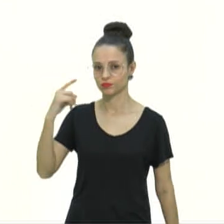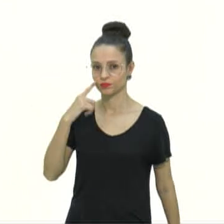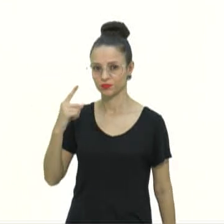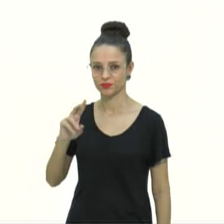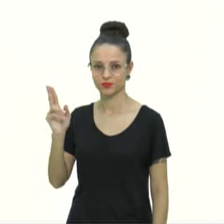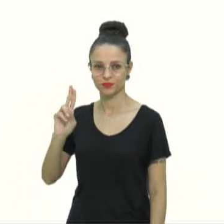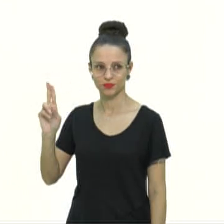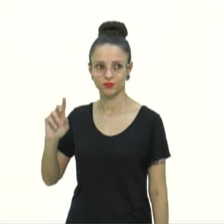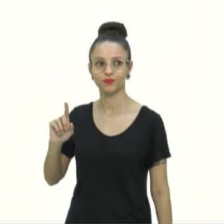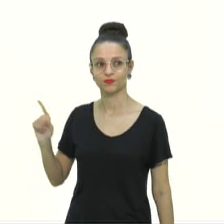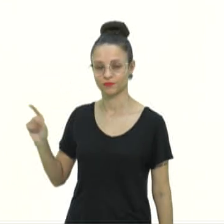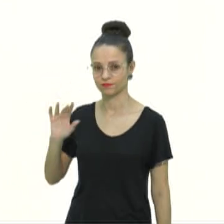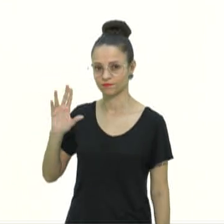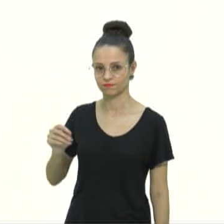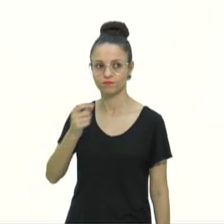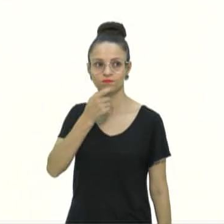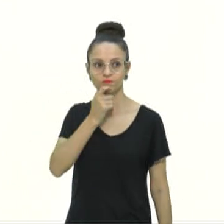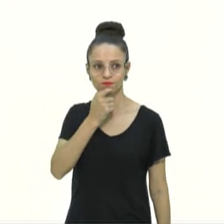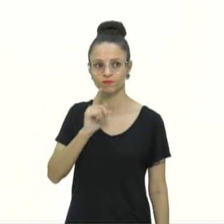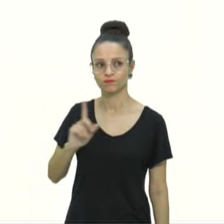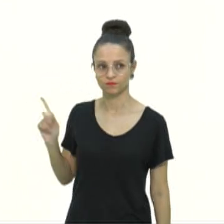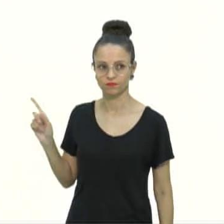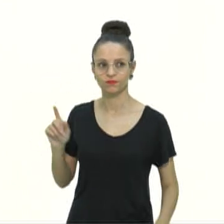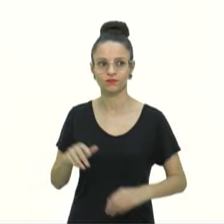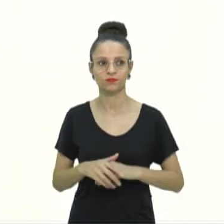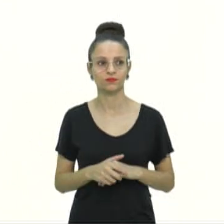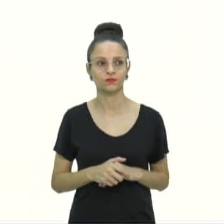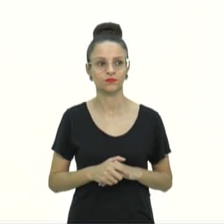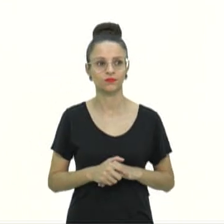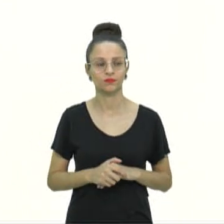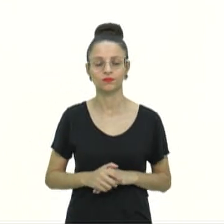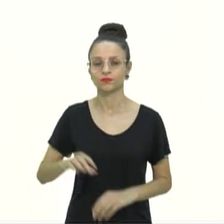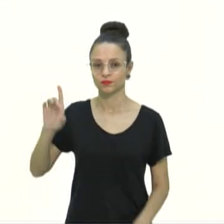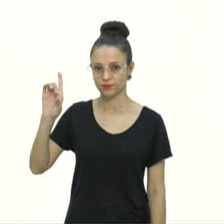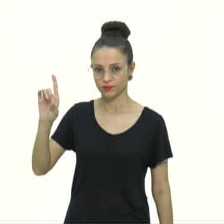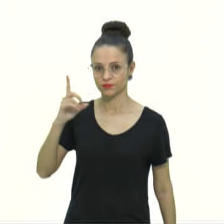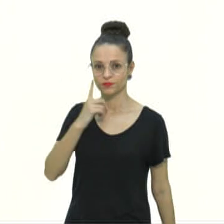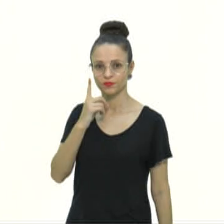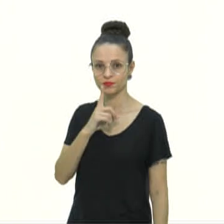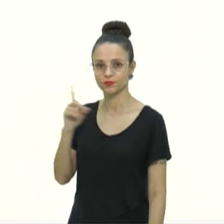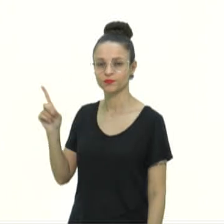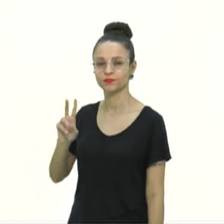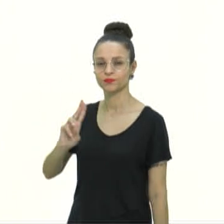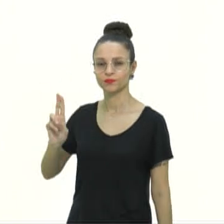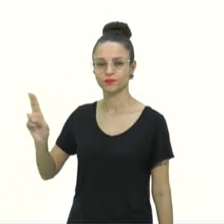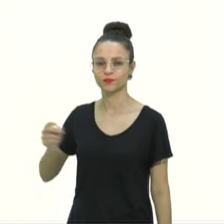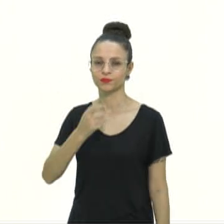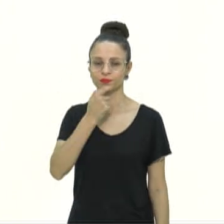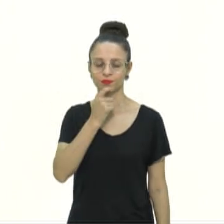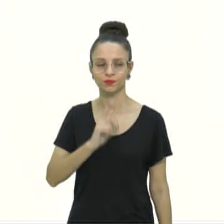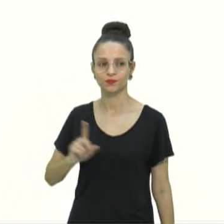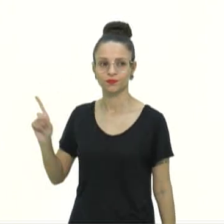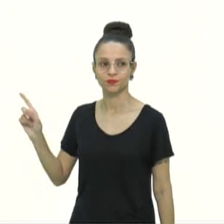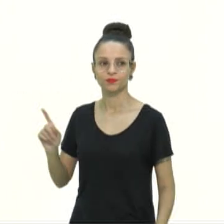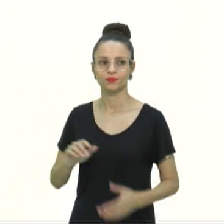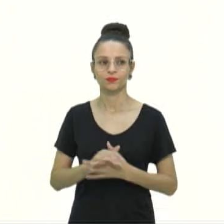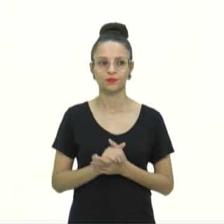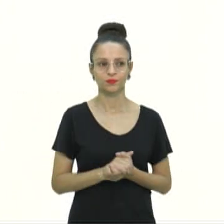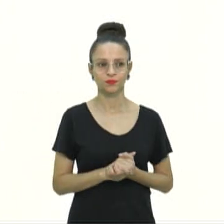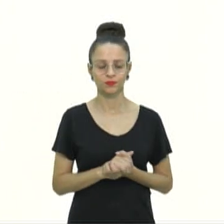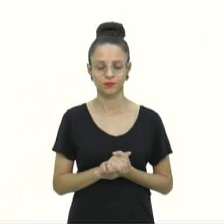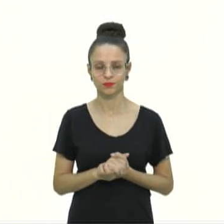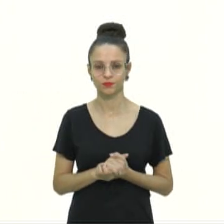C, stomach vacuum, bracing, forçada e escapular. Letra D, bracing, drying, diafragma